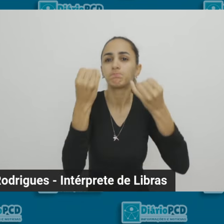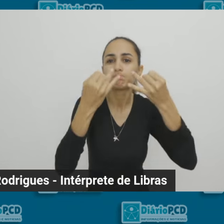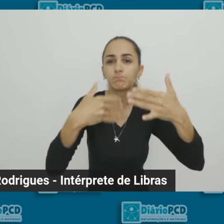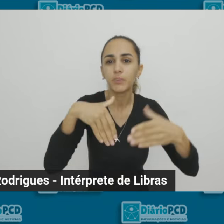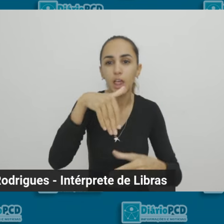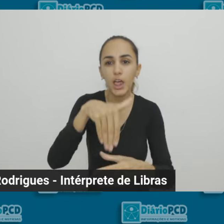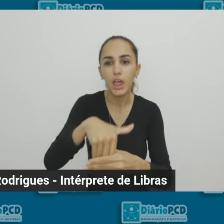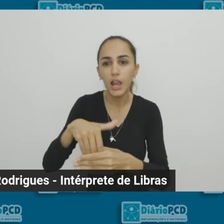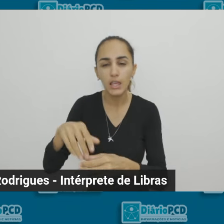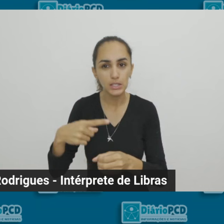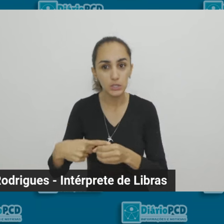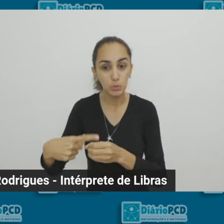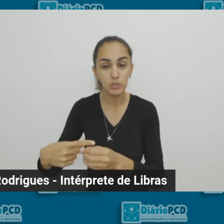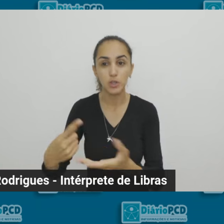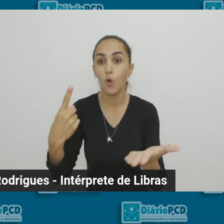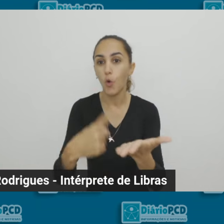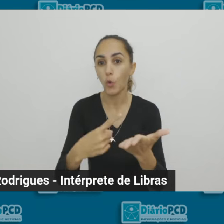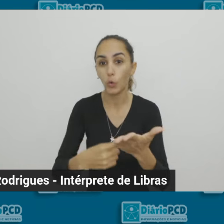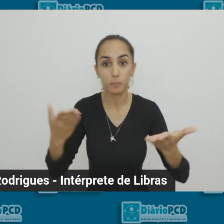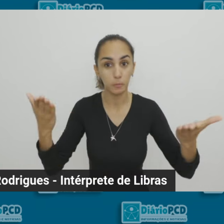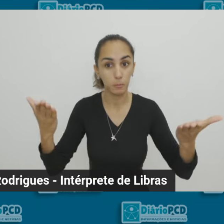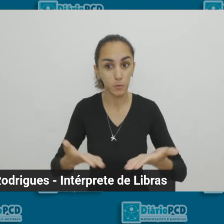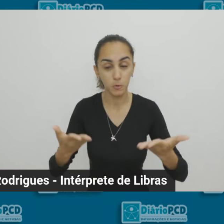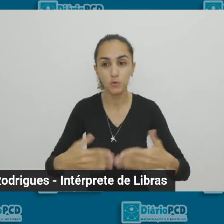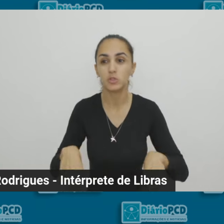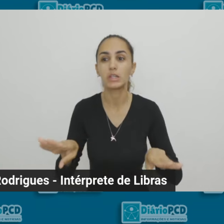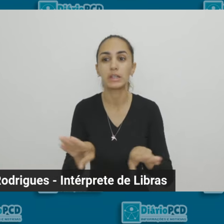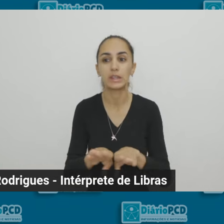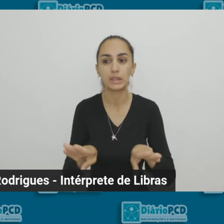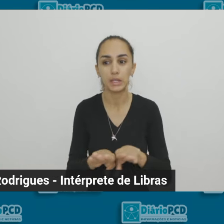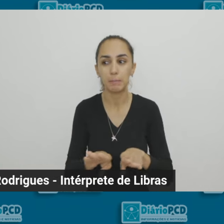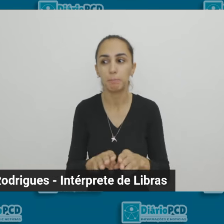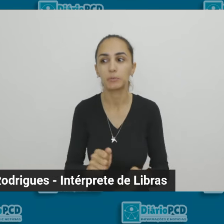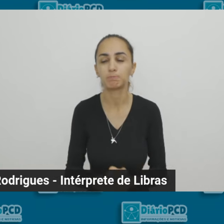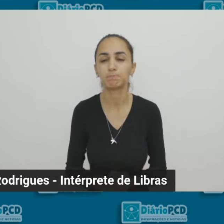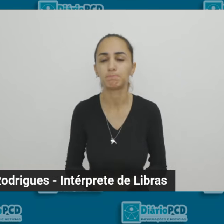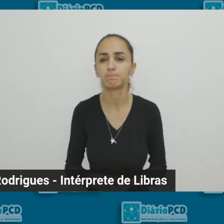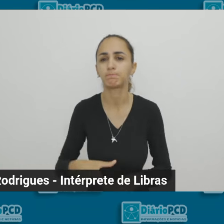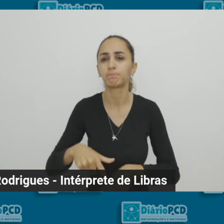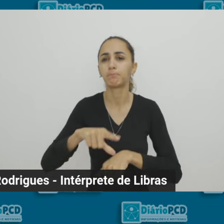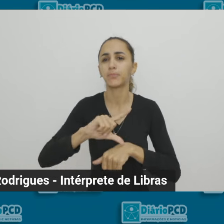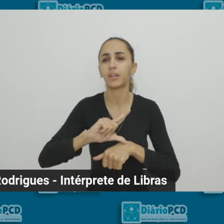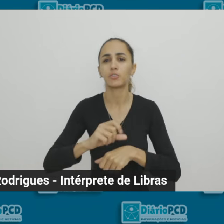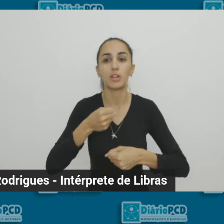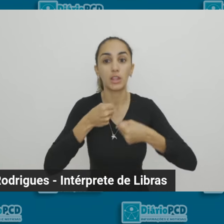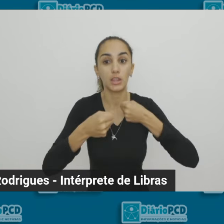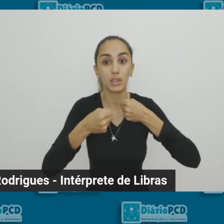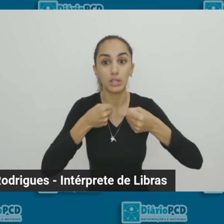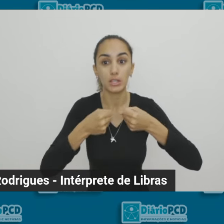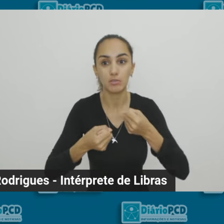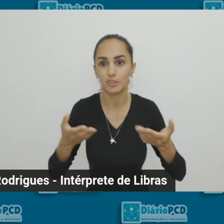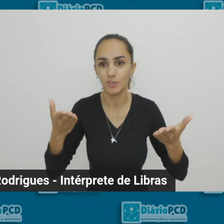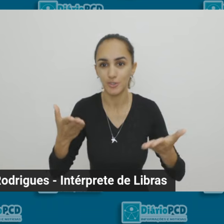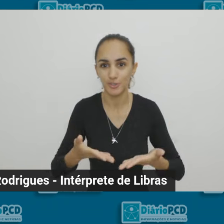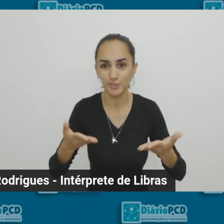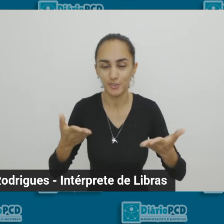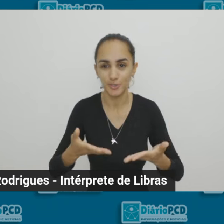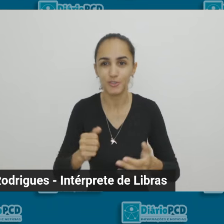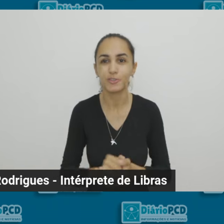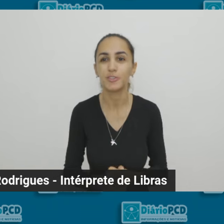nosso compromisso de hoje é isso também. Antes de a gente já falar sobre as entrevistas de hoje, vou pedir para o Roland trazer para a